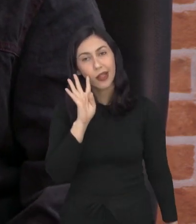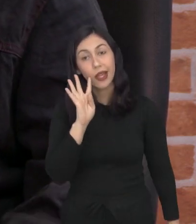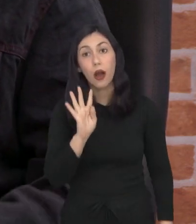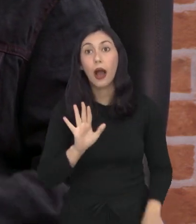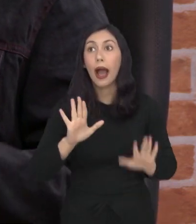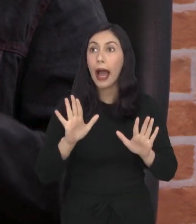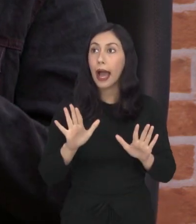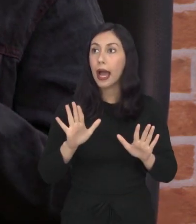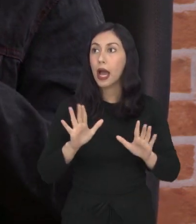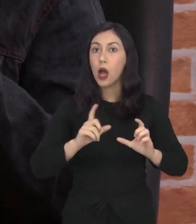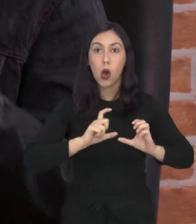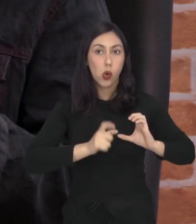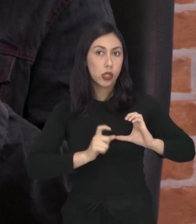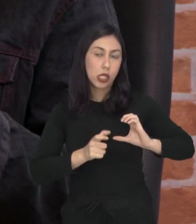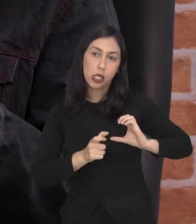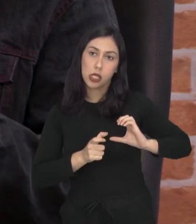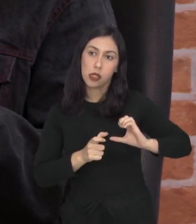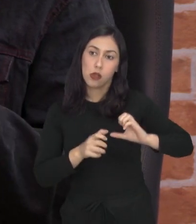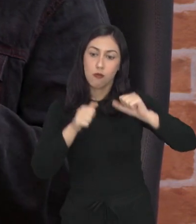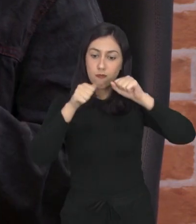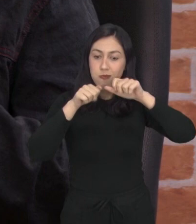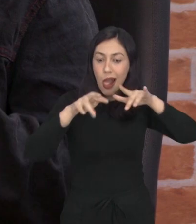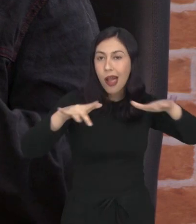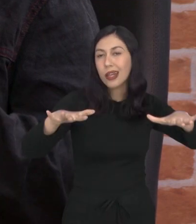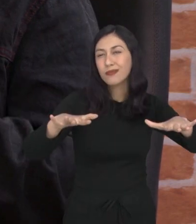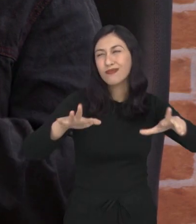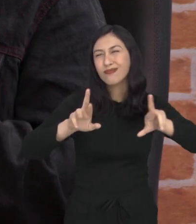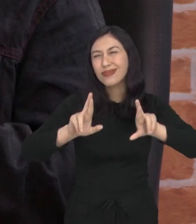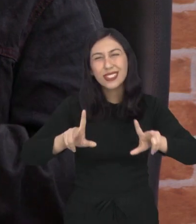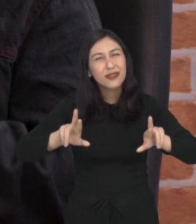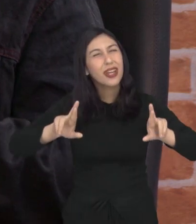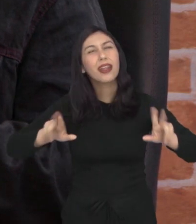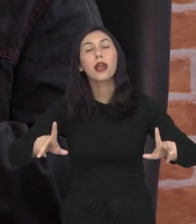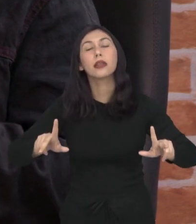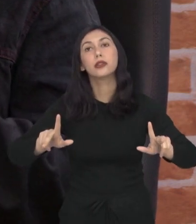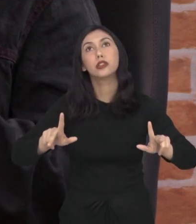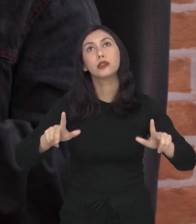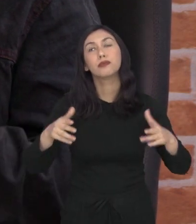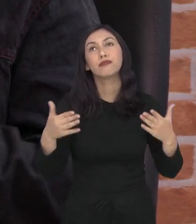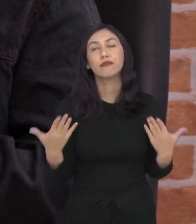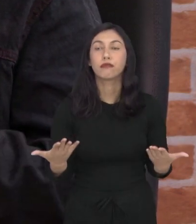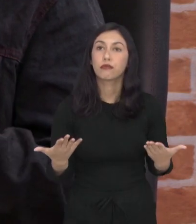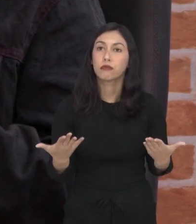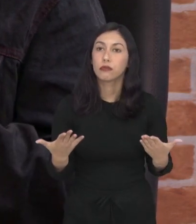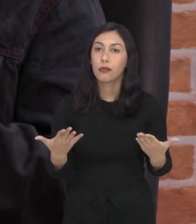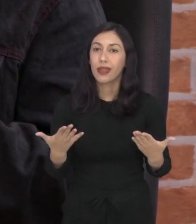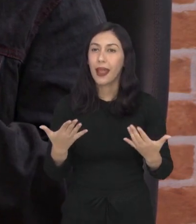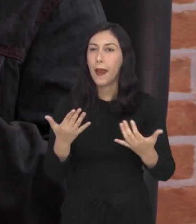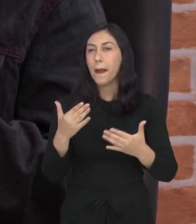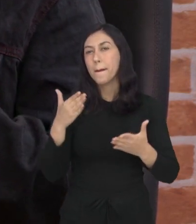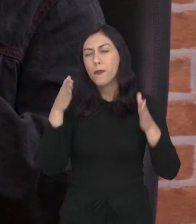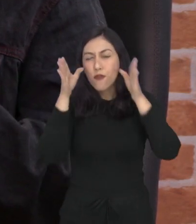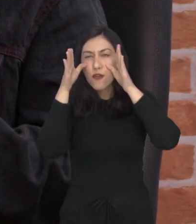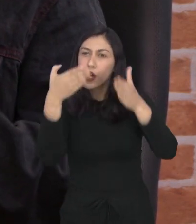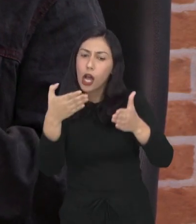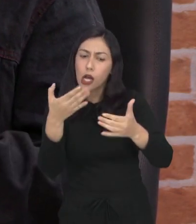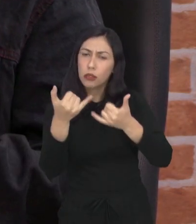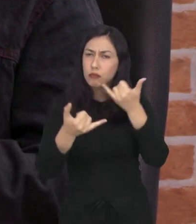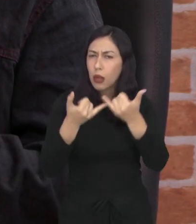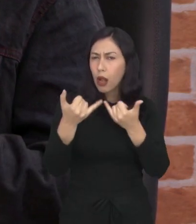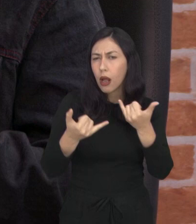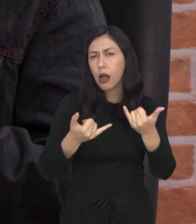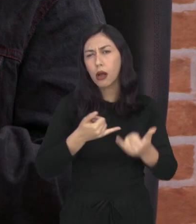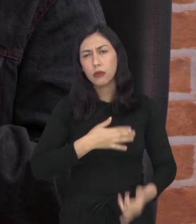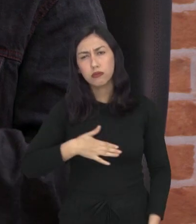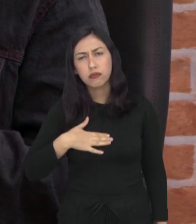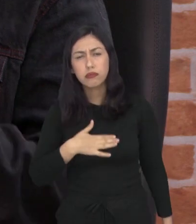bacana. Mas se você for falar assim, o geek é o lado pop, eu acho que foge um pouquinho. Acho que o geek é mais para essa questão do entretenimento. O pessoal fala